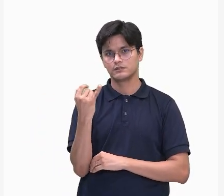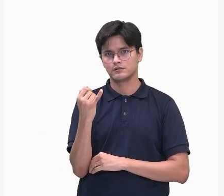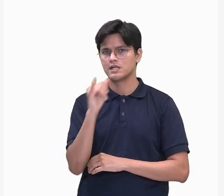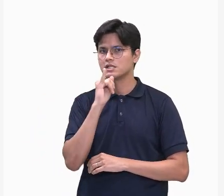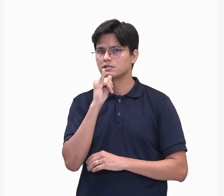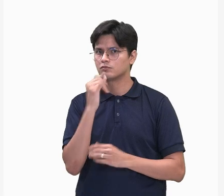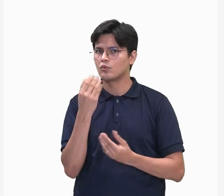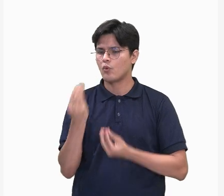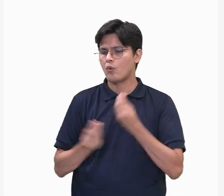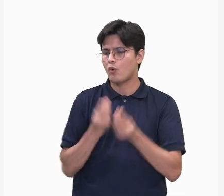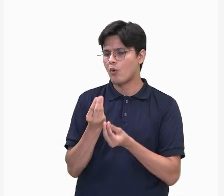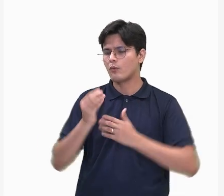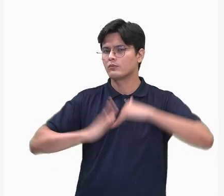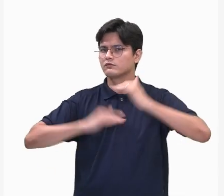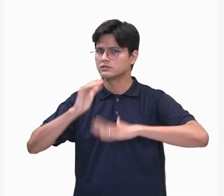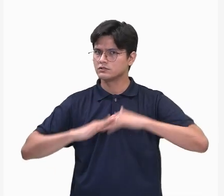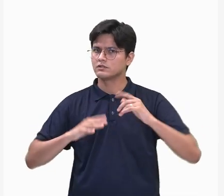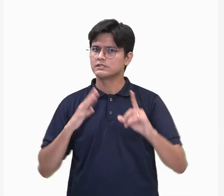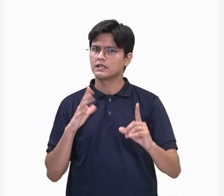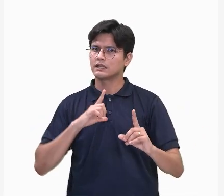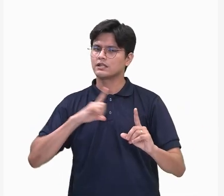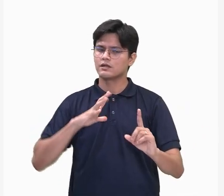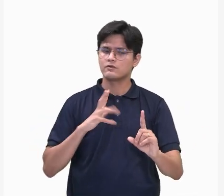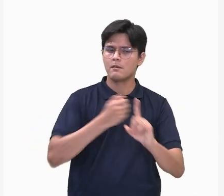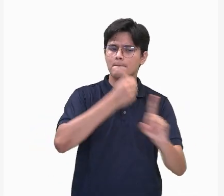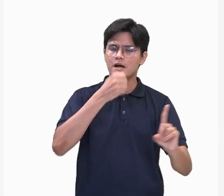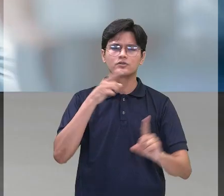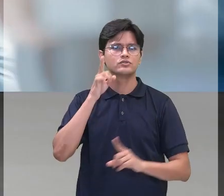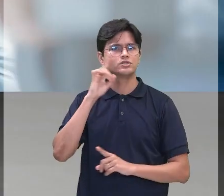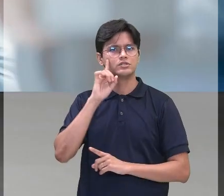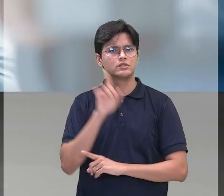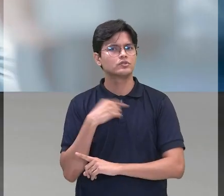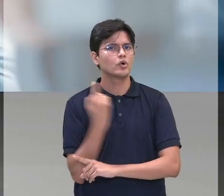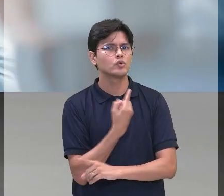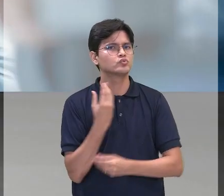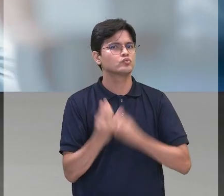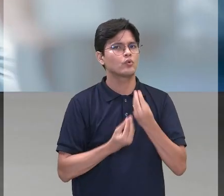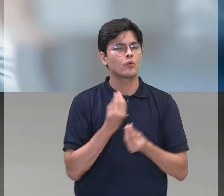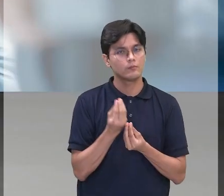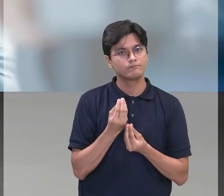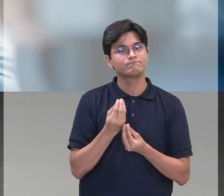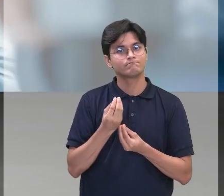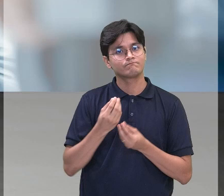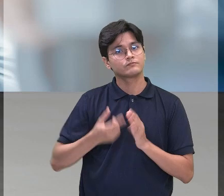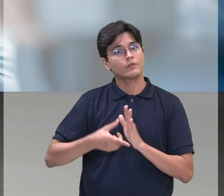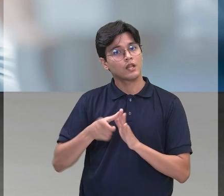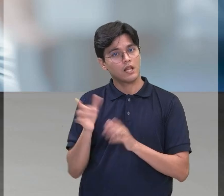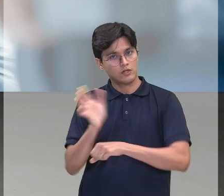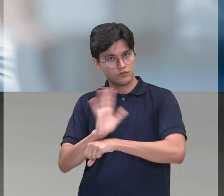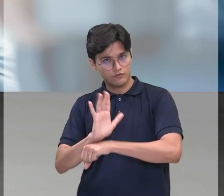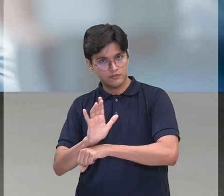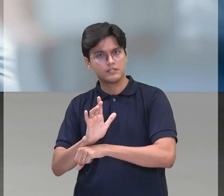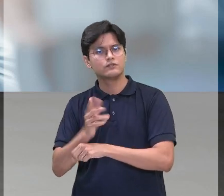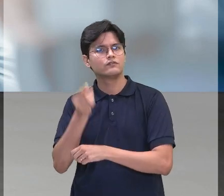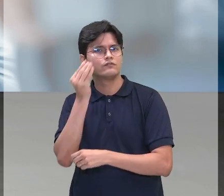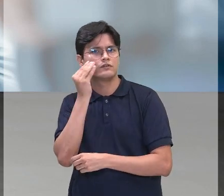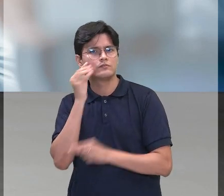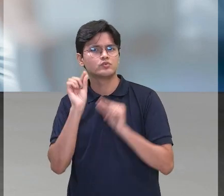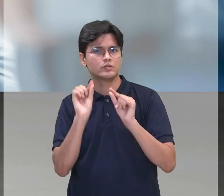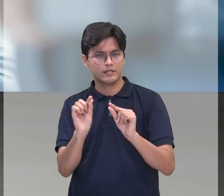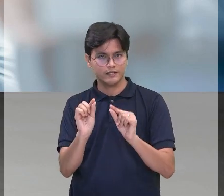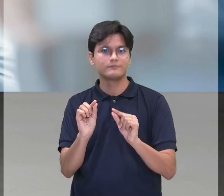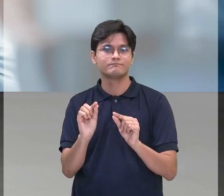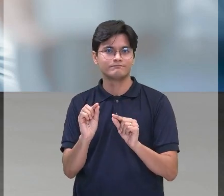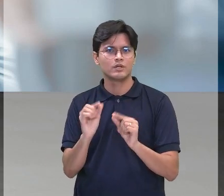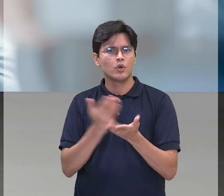dia? Né? Então, lá naquele vídeo, a gente conseguiu observar que teve início com fogo. Né? Olha só, um fogo